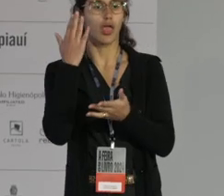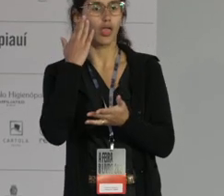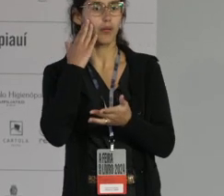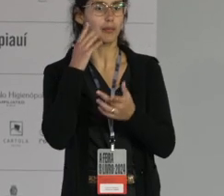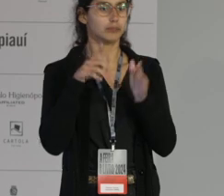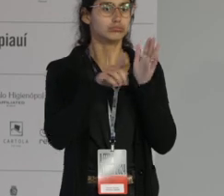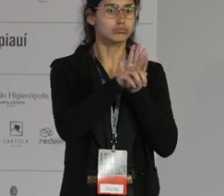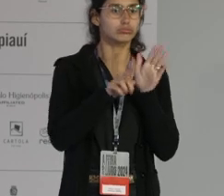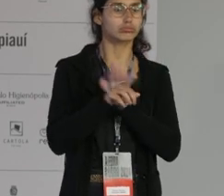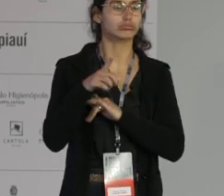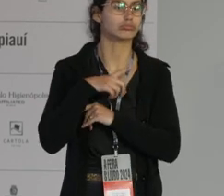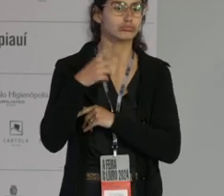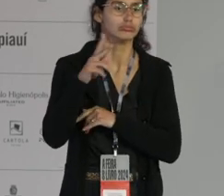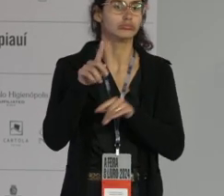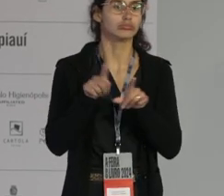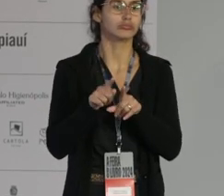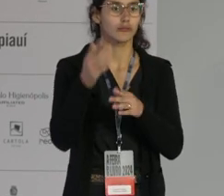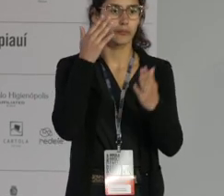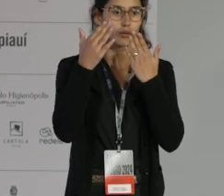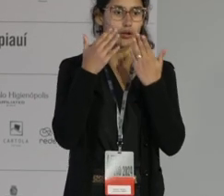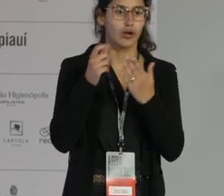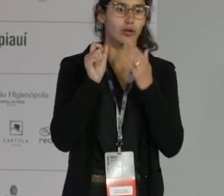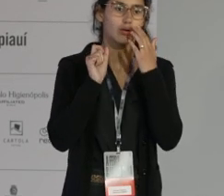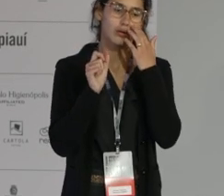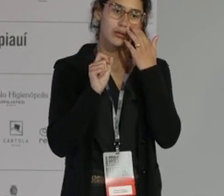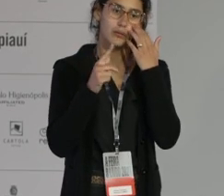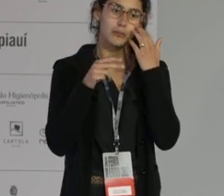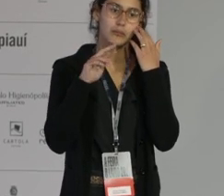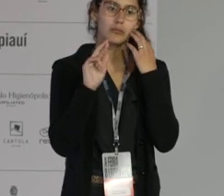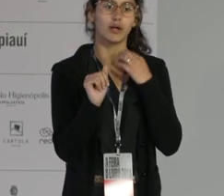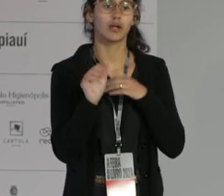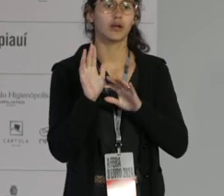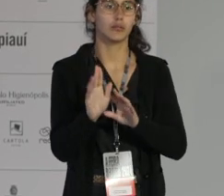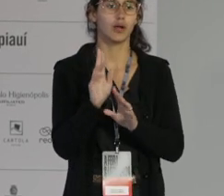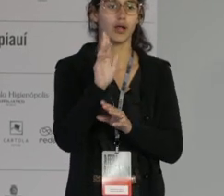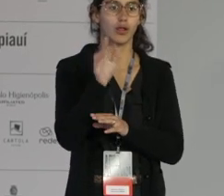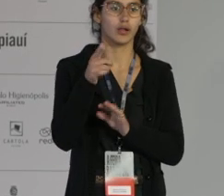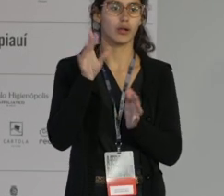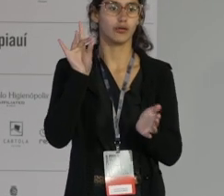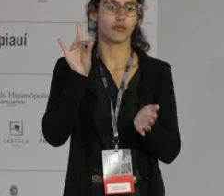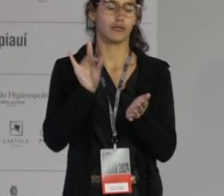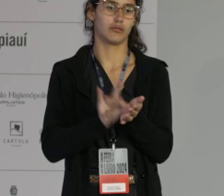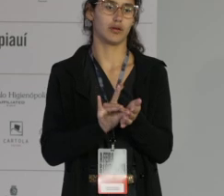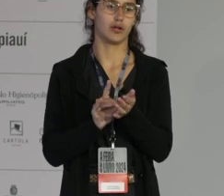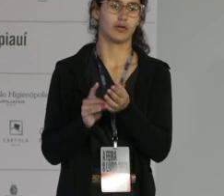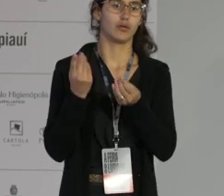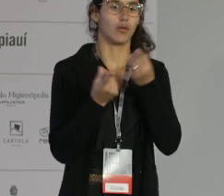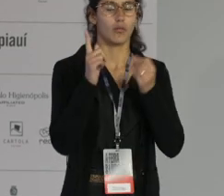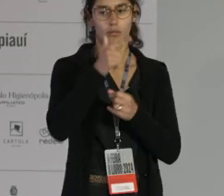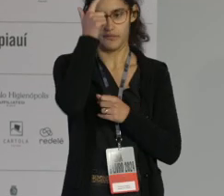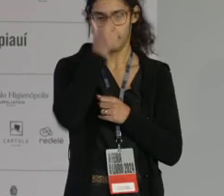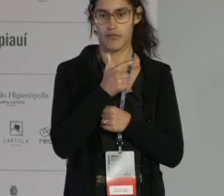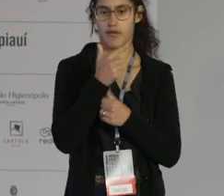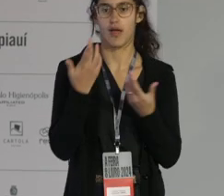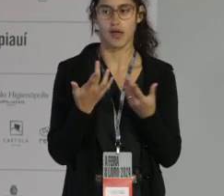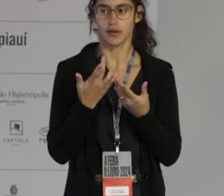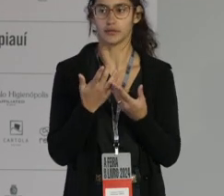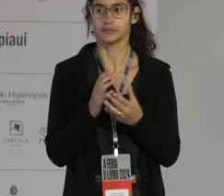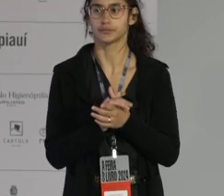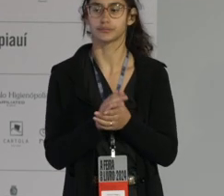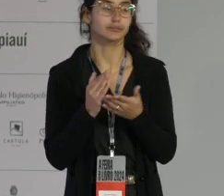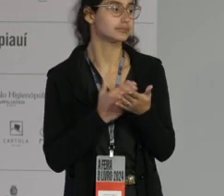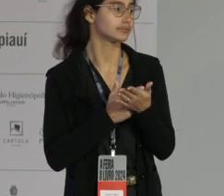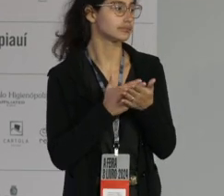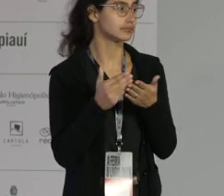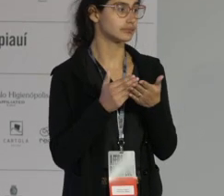grande questão dele, psicológica, que ele trata na terapia, mas ele não tem realmente certeza do quanto ele é feio. E daí ele entra